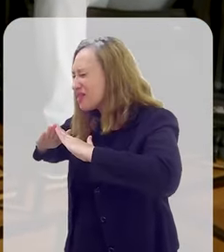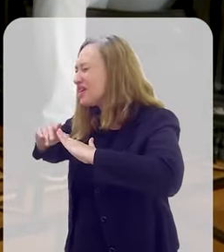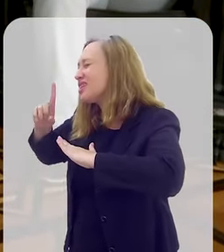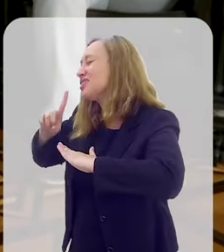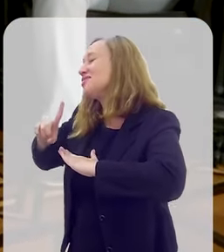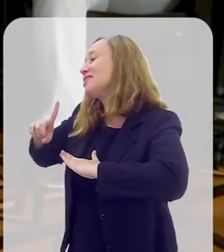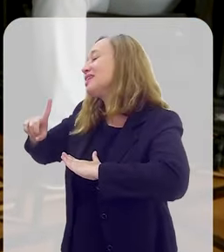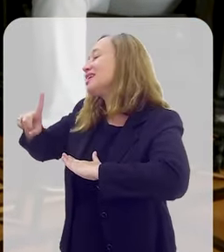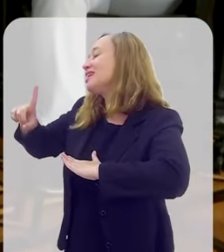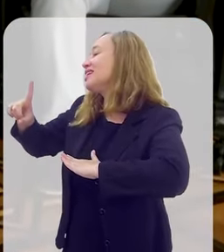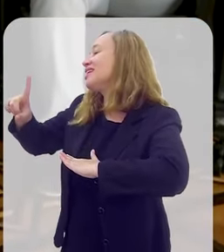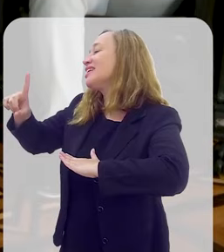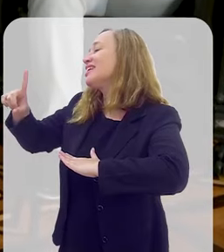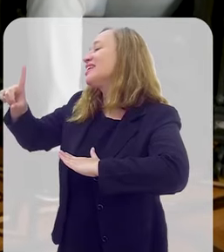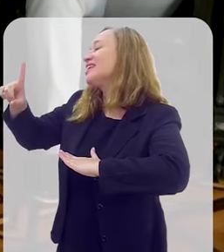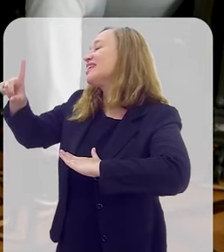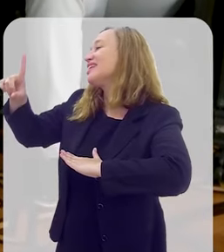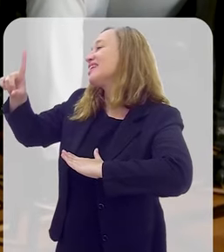AD